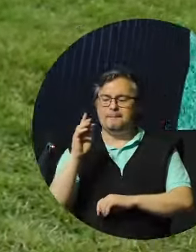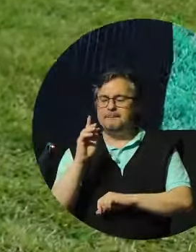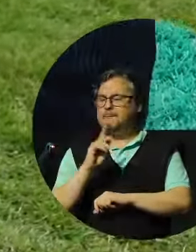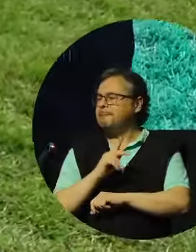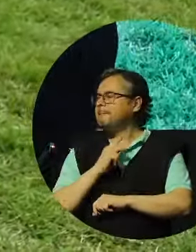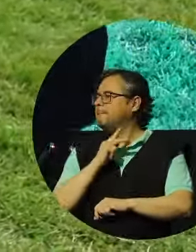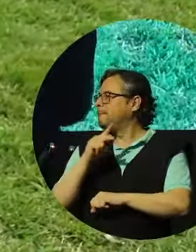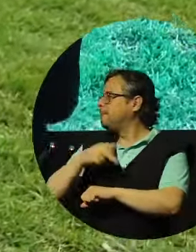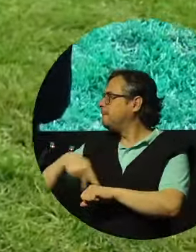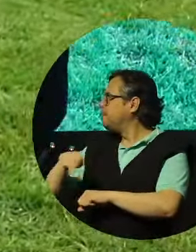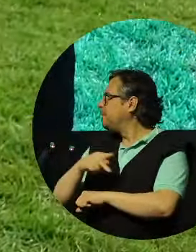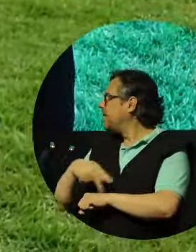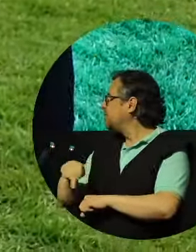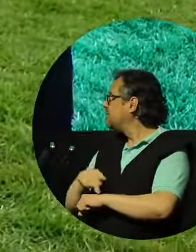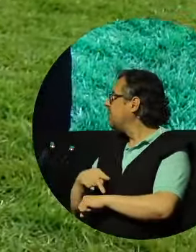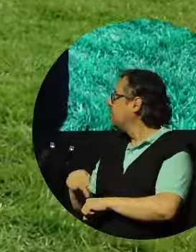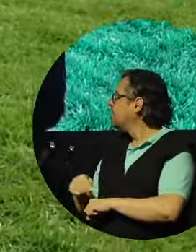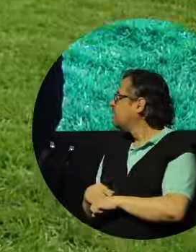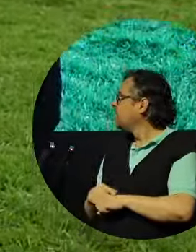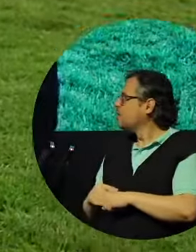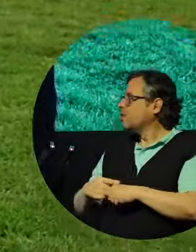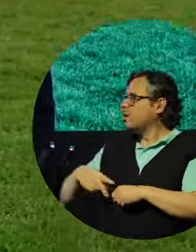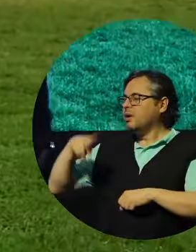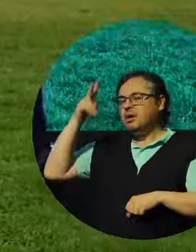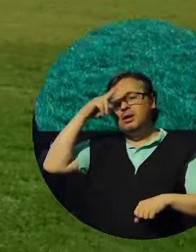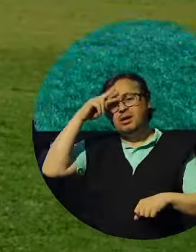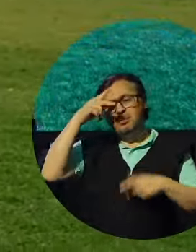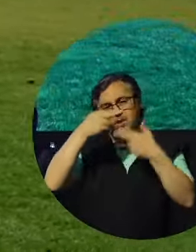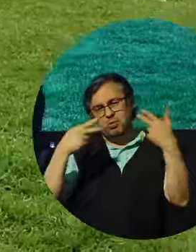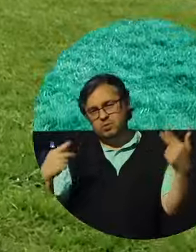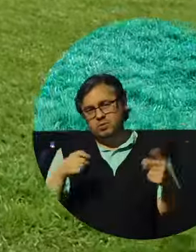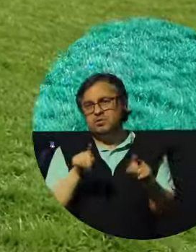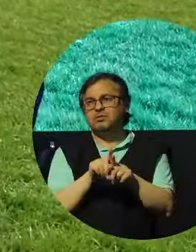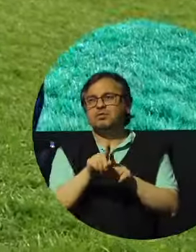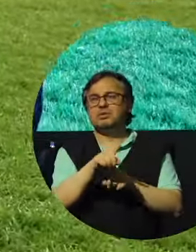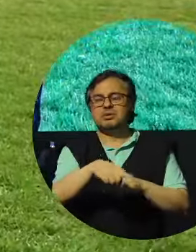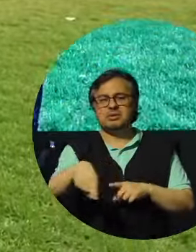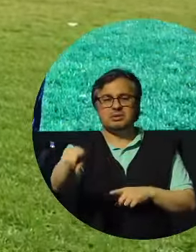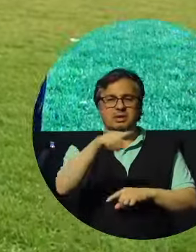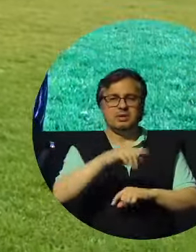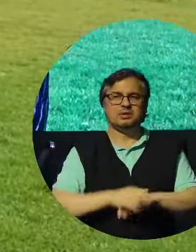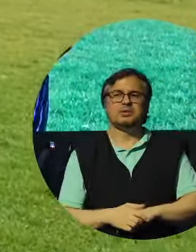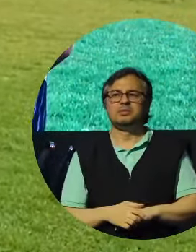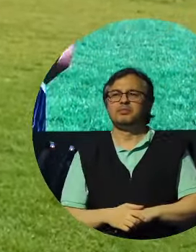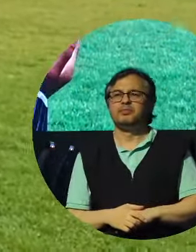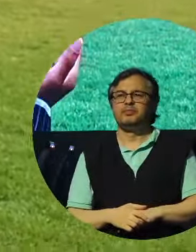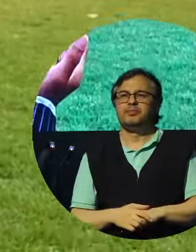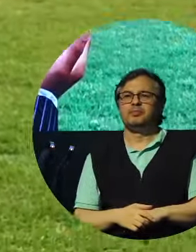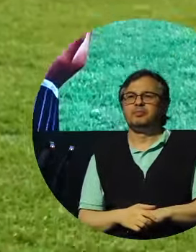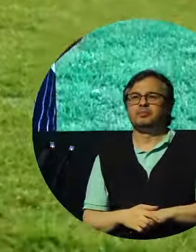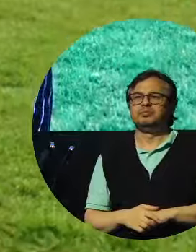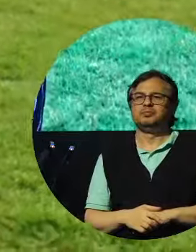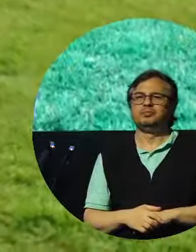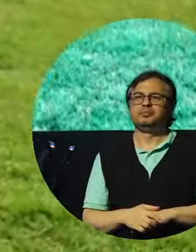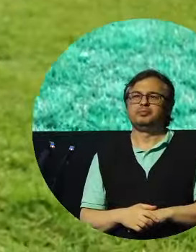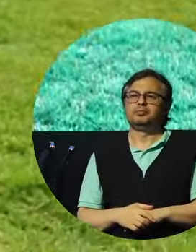Acompanha comigo, eu vou relembrar com você algumas coisas. Pode aumentar um pouquinho o